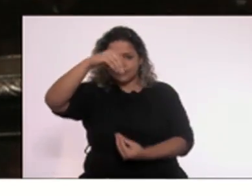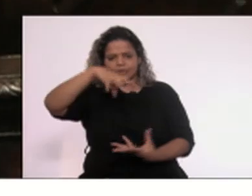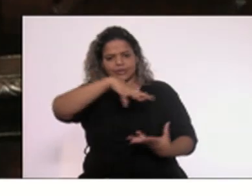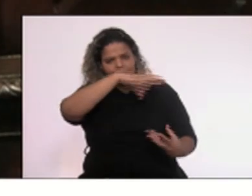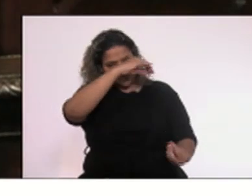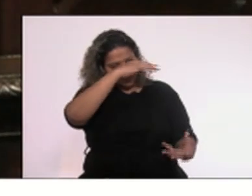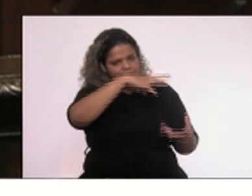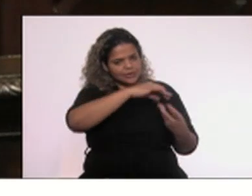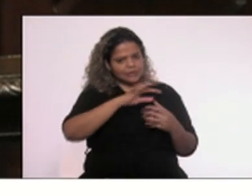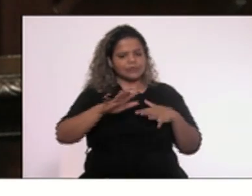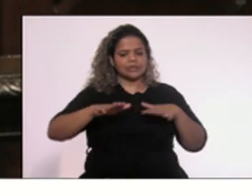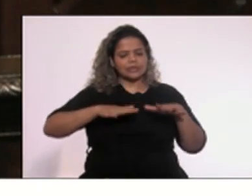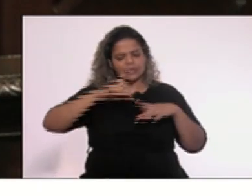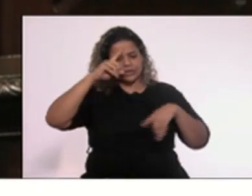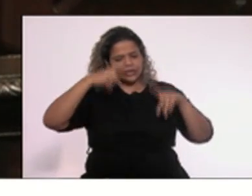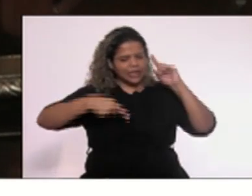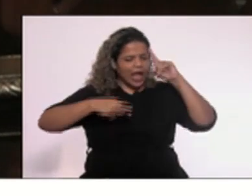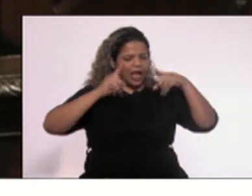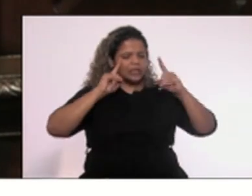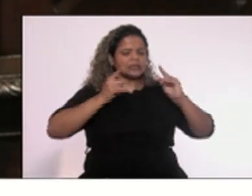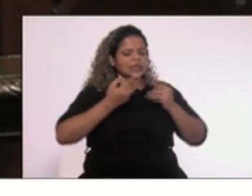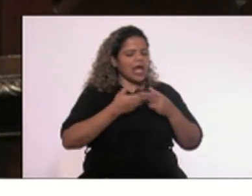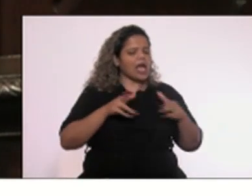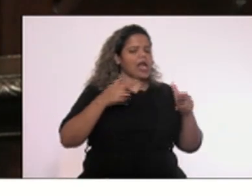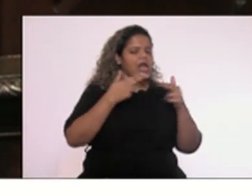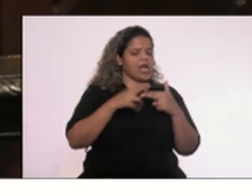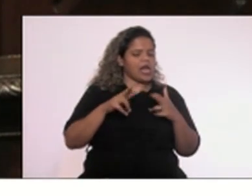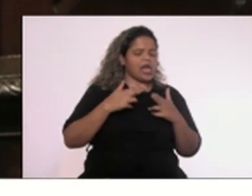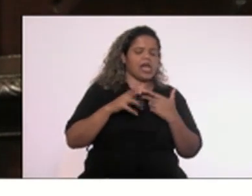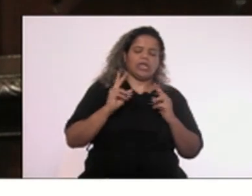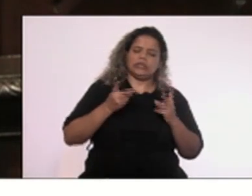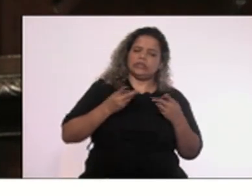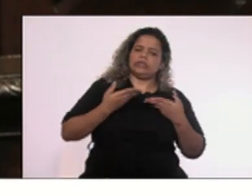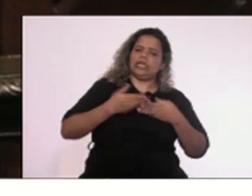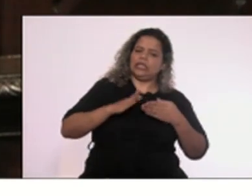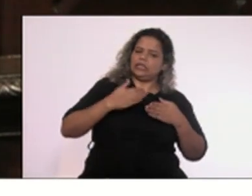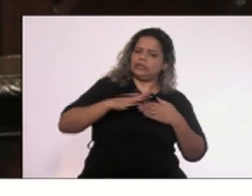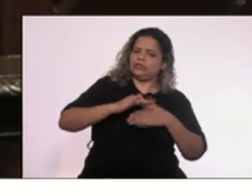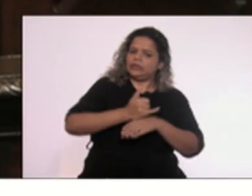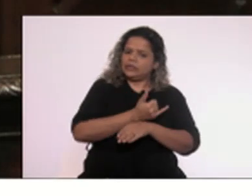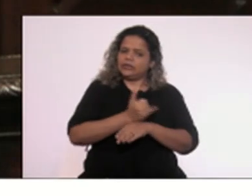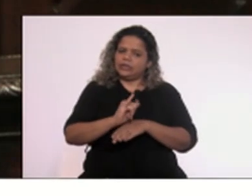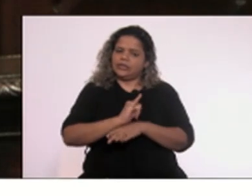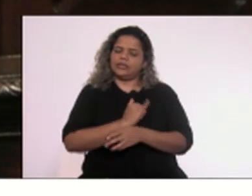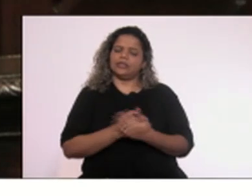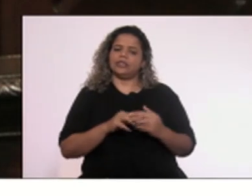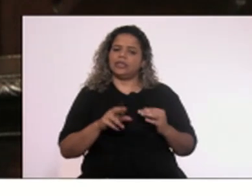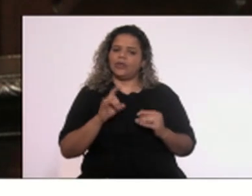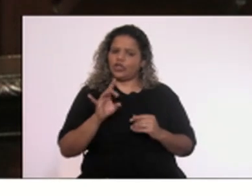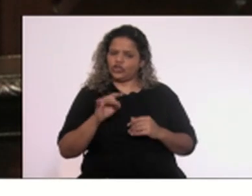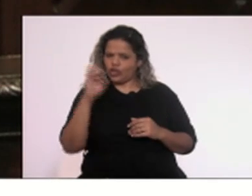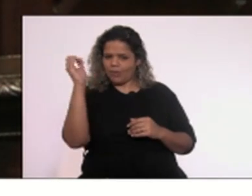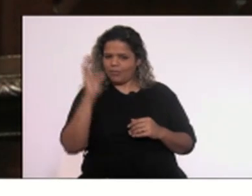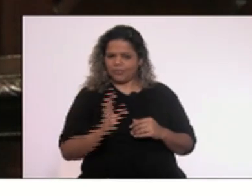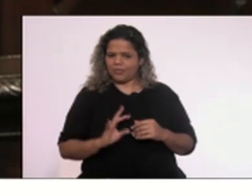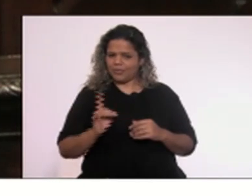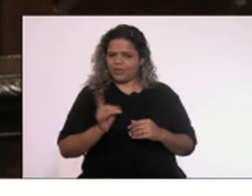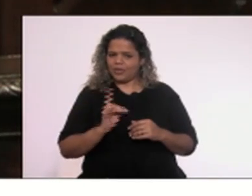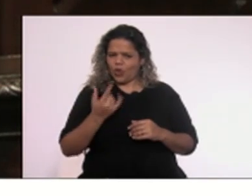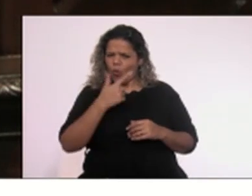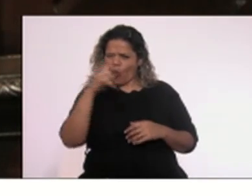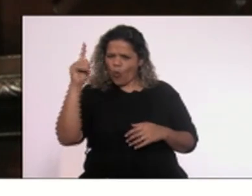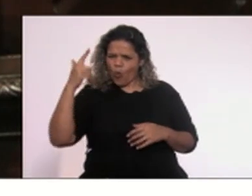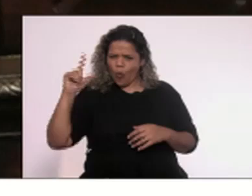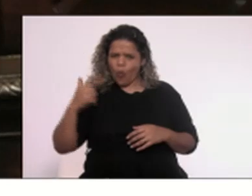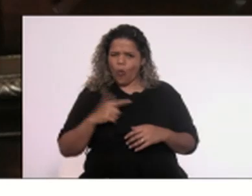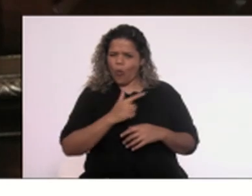de regimes ditatoriais rondando. Não é só o Brasil, não.